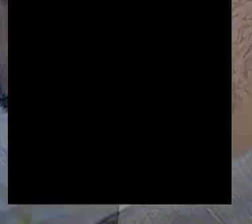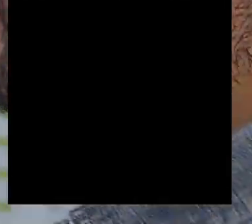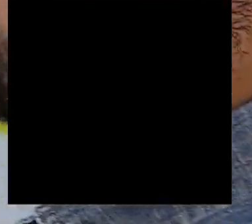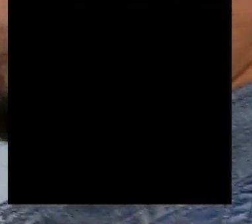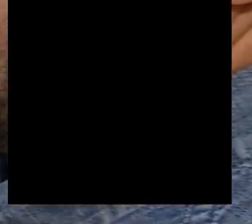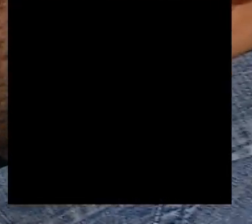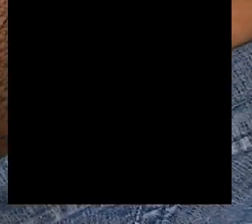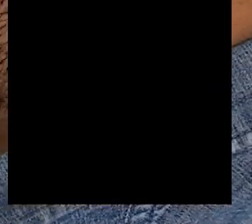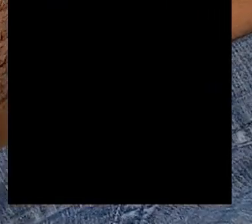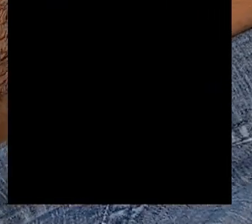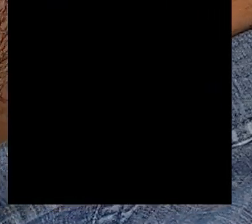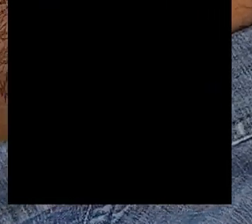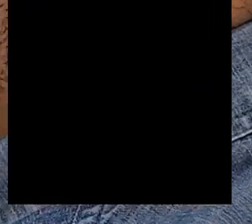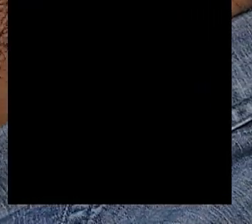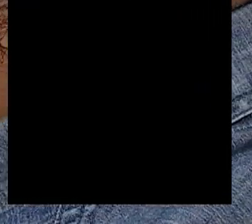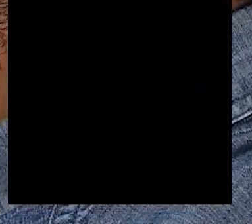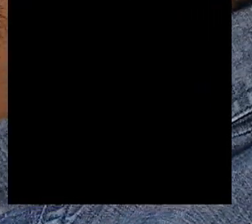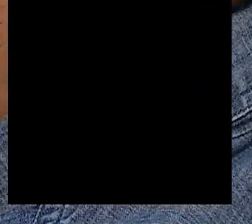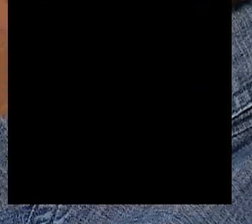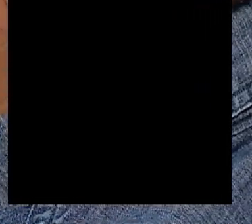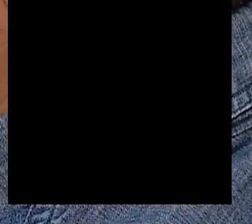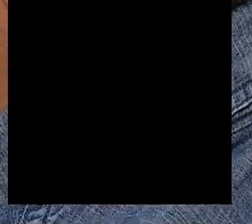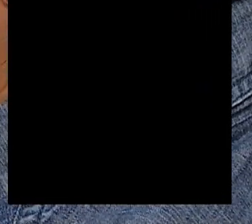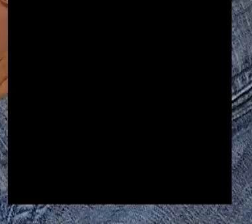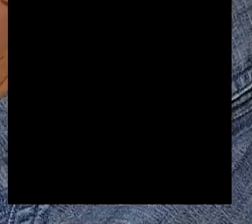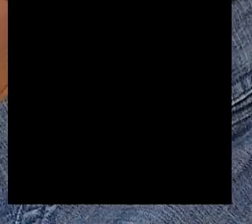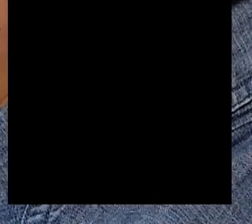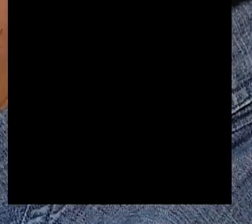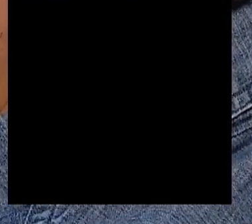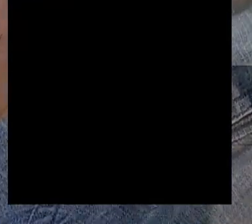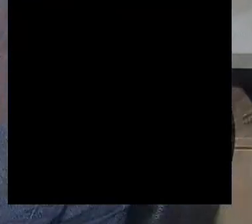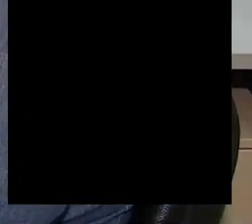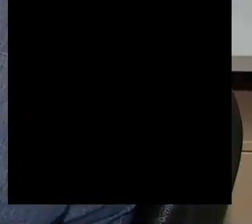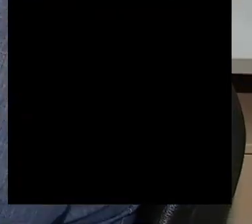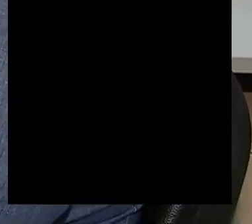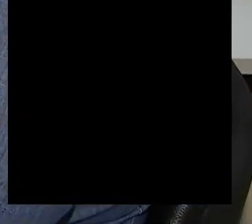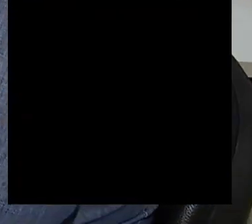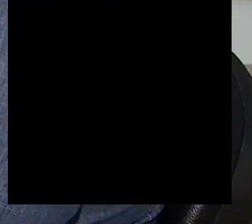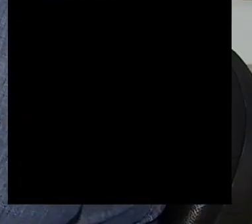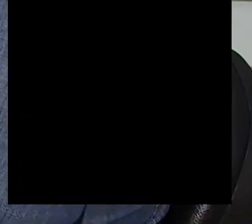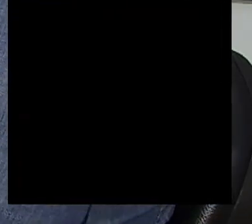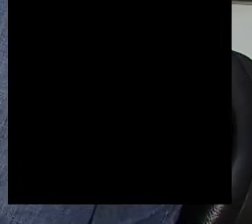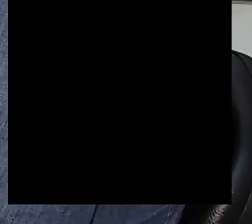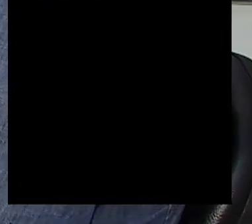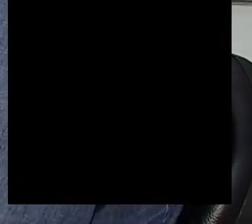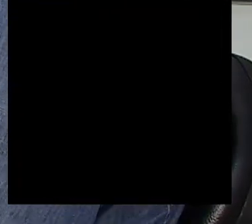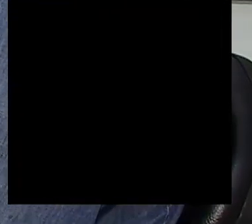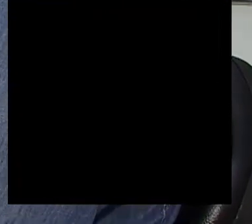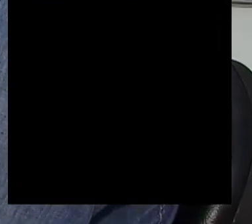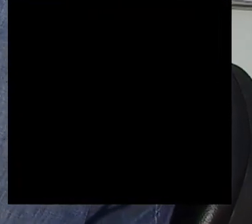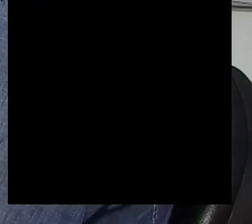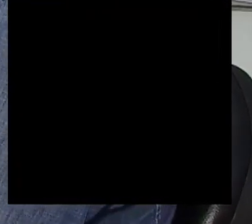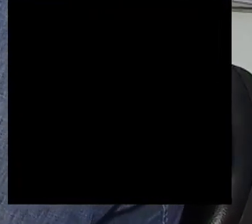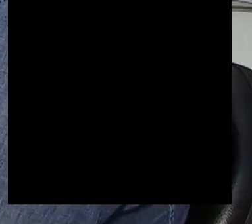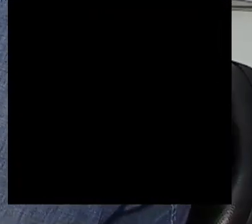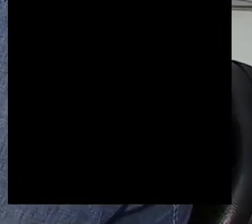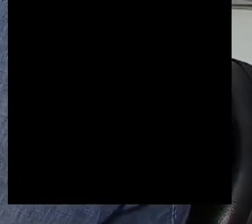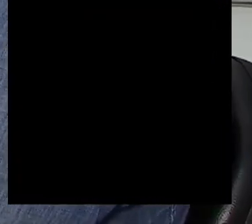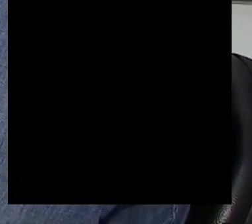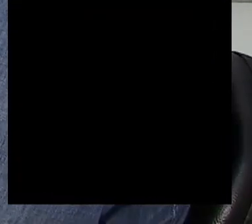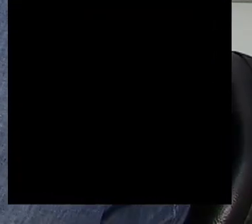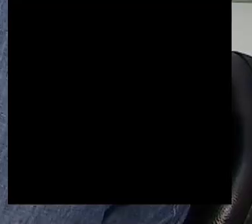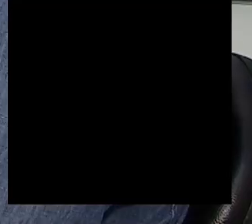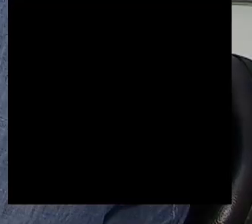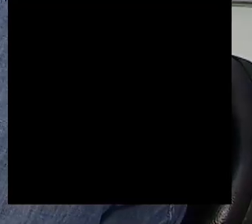dela, que é ali mais um detalhe, levantar informação e conversar com as áreas, emitir relatório,